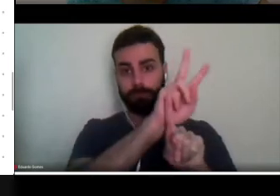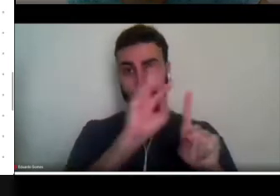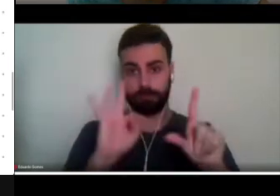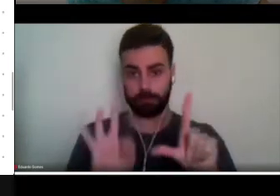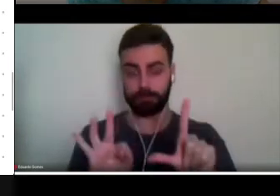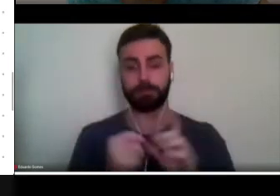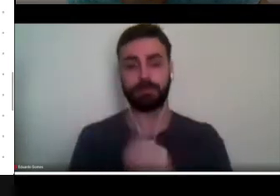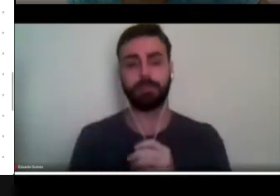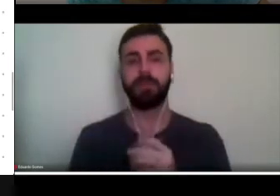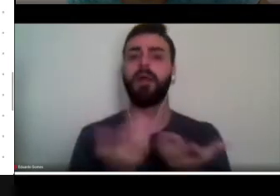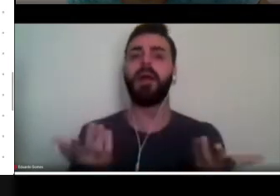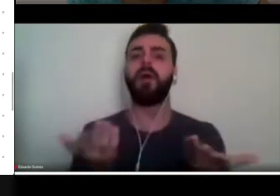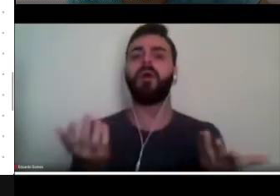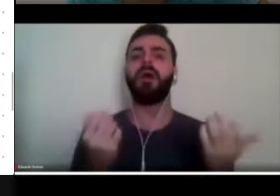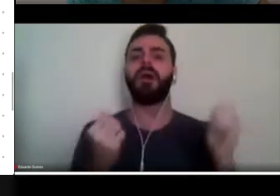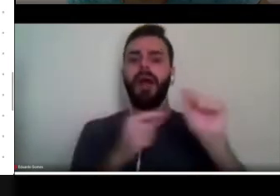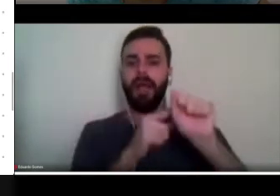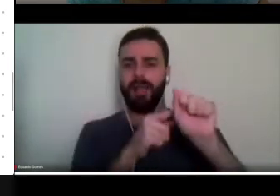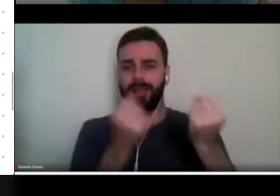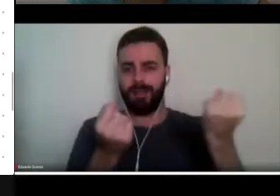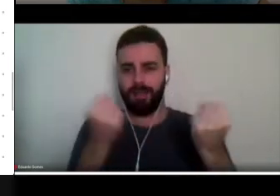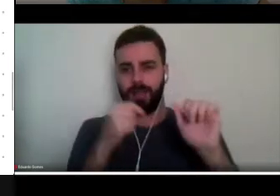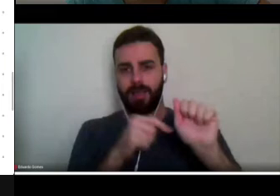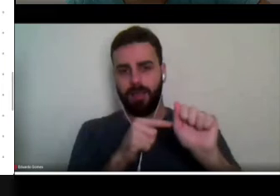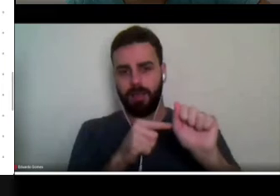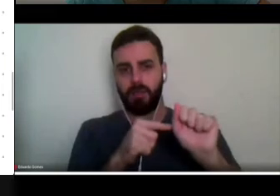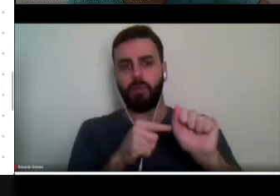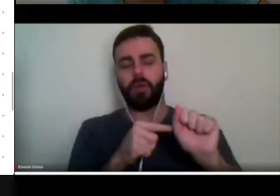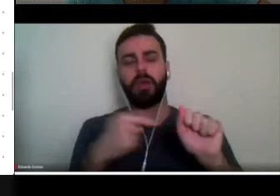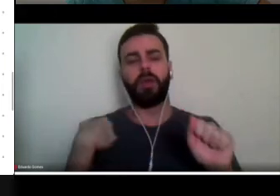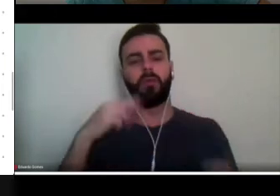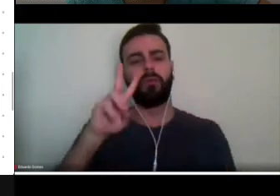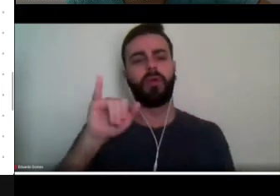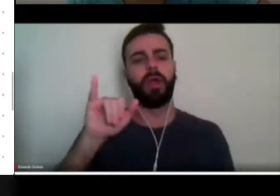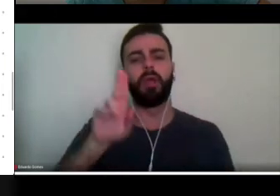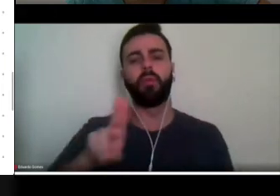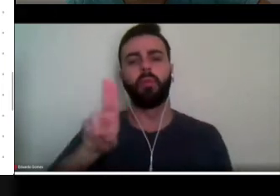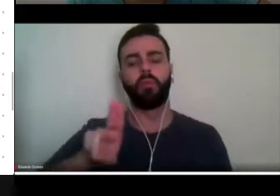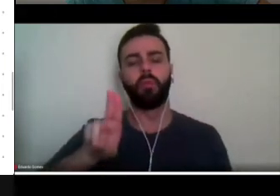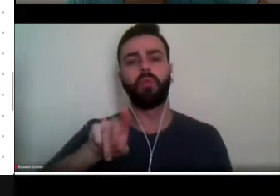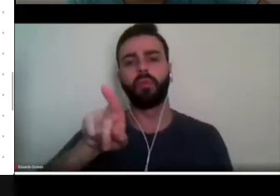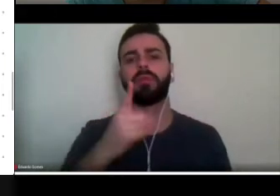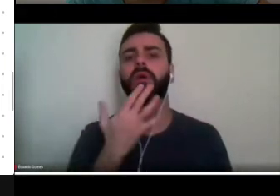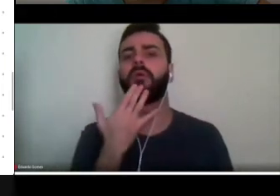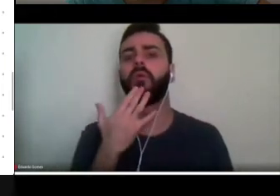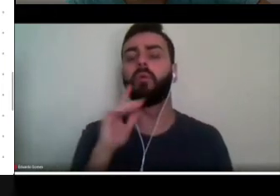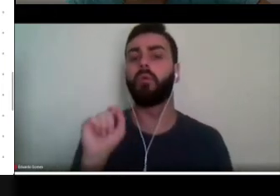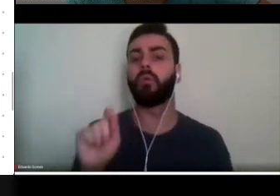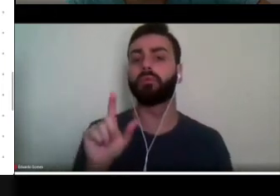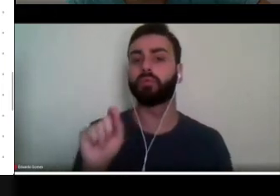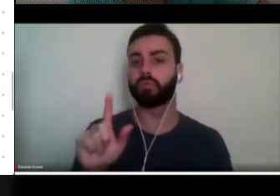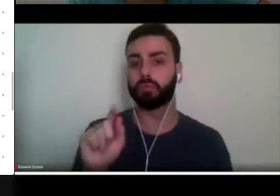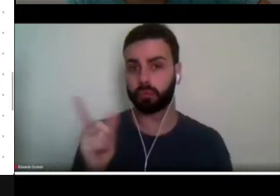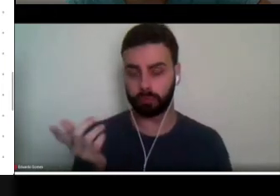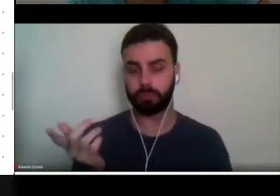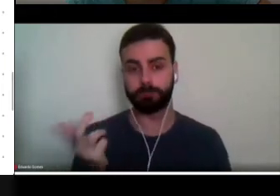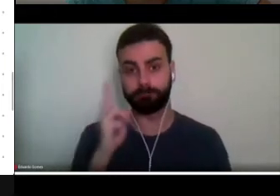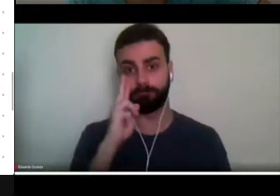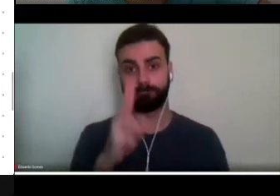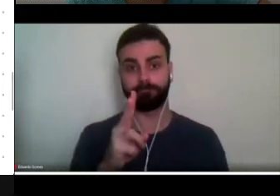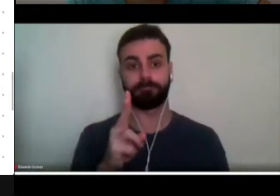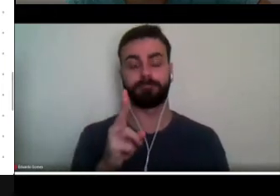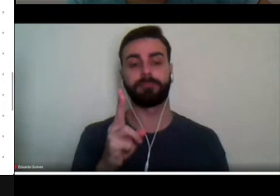de azul. Então, observe que o carro A, ele sai com uma velocidade V igual a 0, e